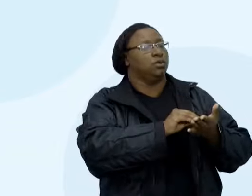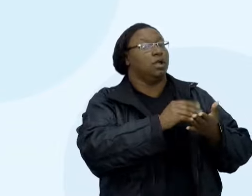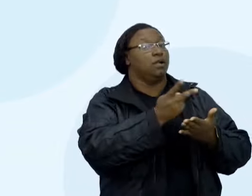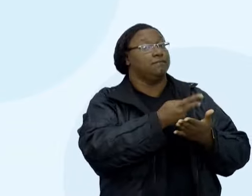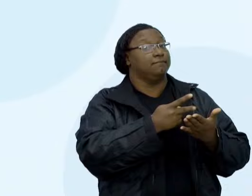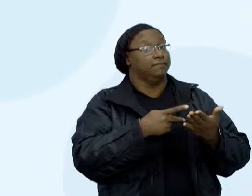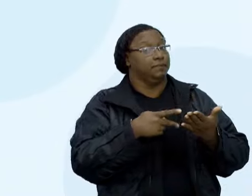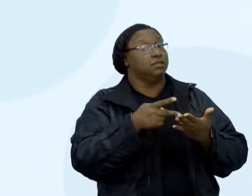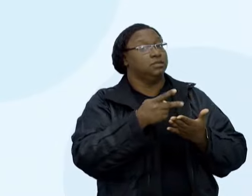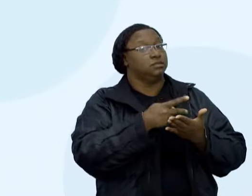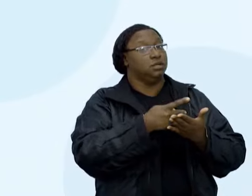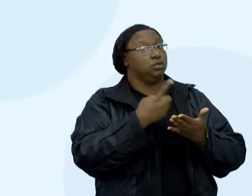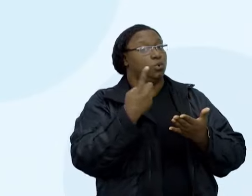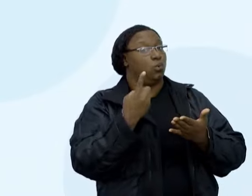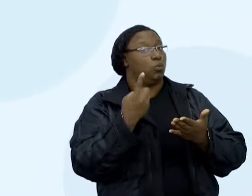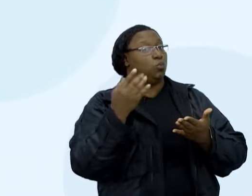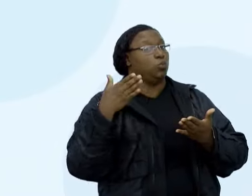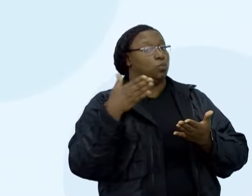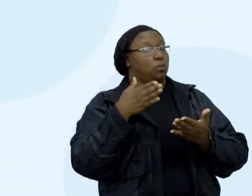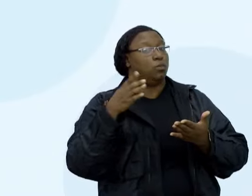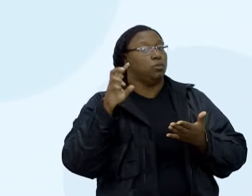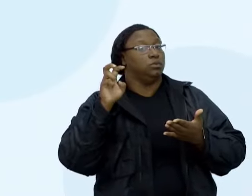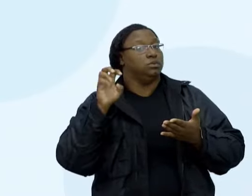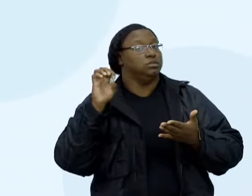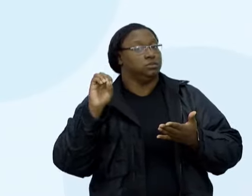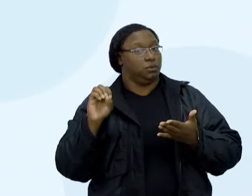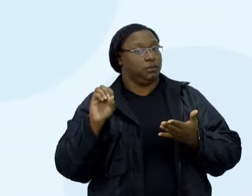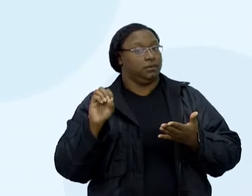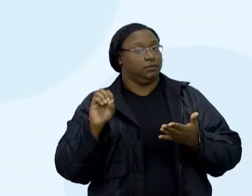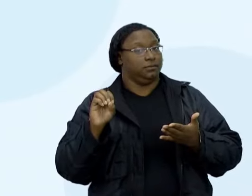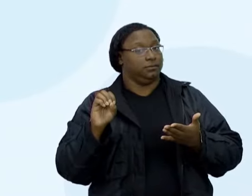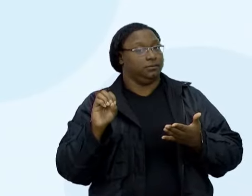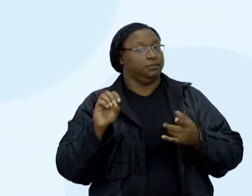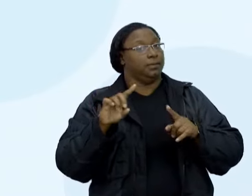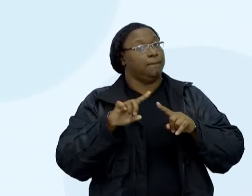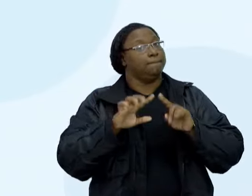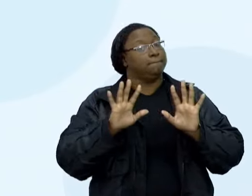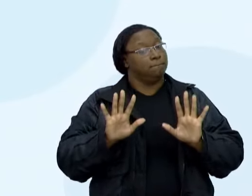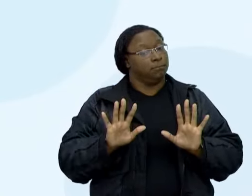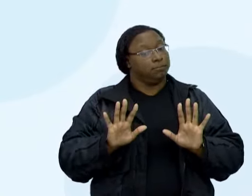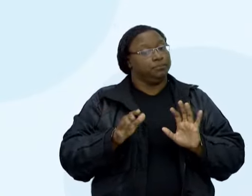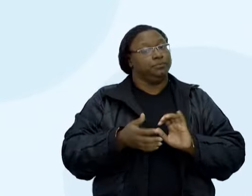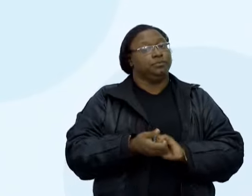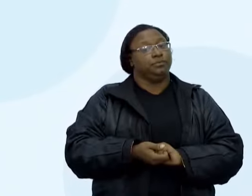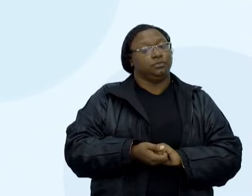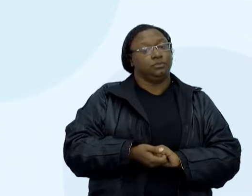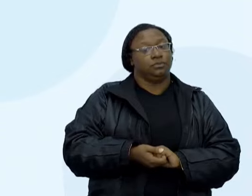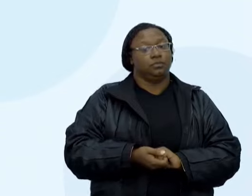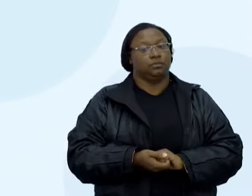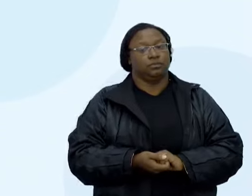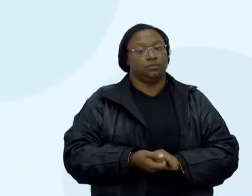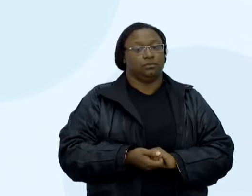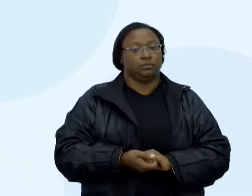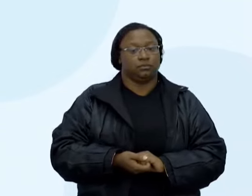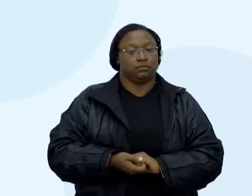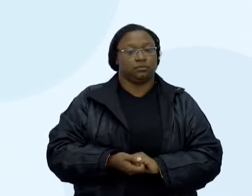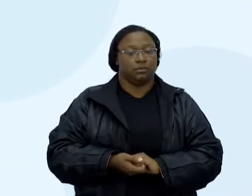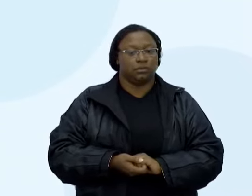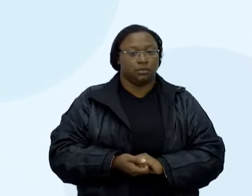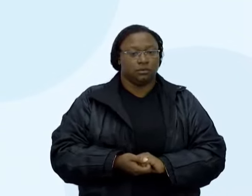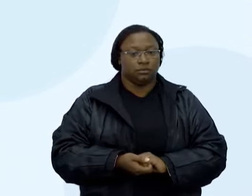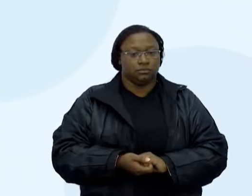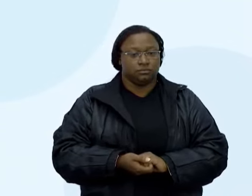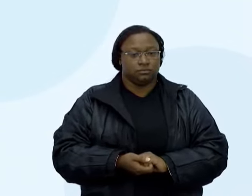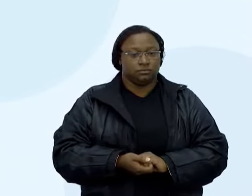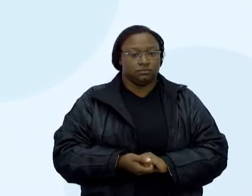desenho de 1 por 50, mas fazendo o seguinte, opa, deixa eu ver uma coisa aqui, ó.